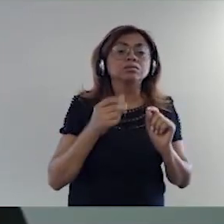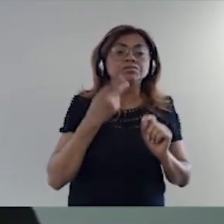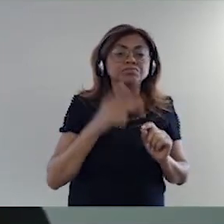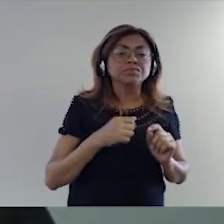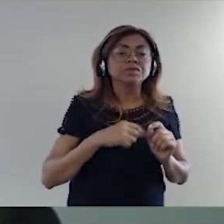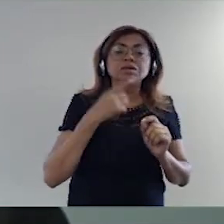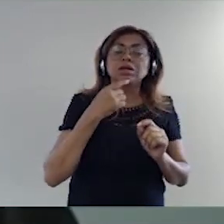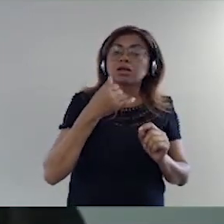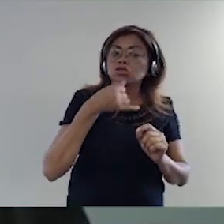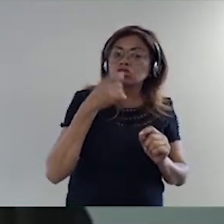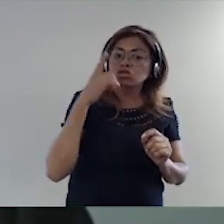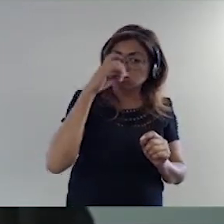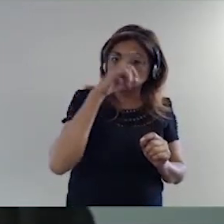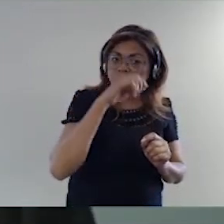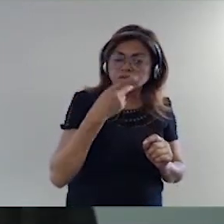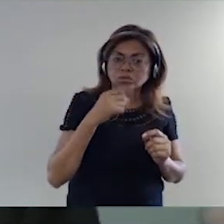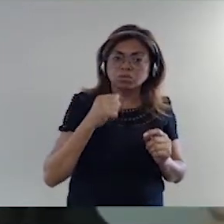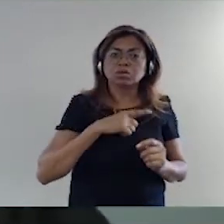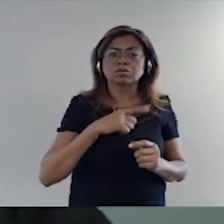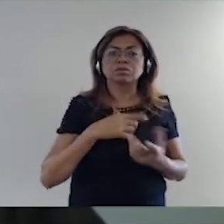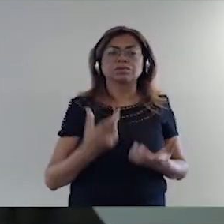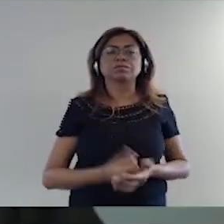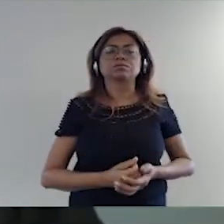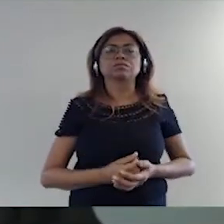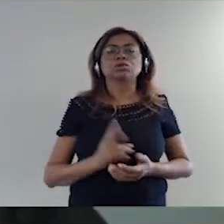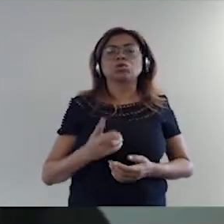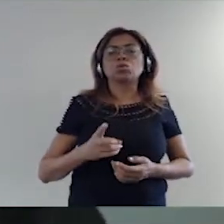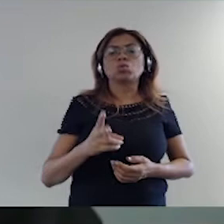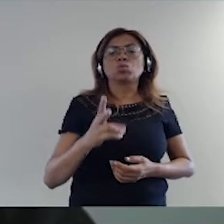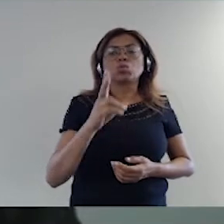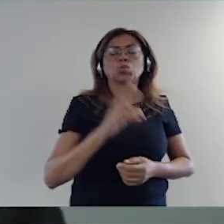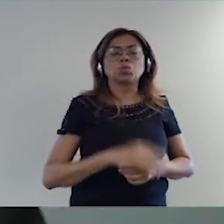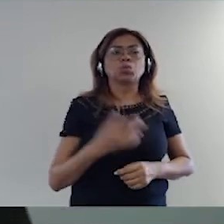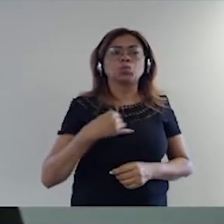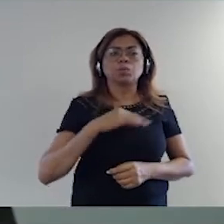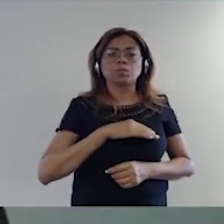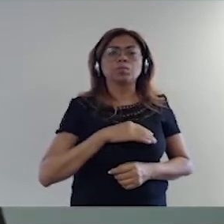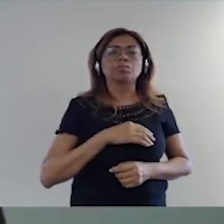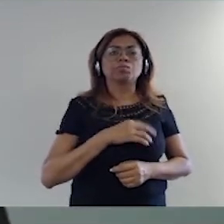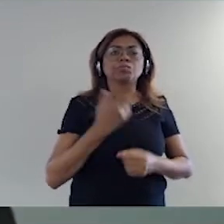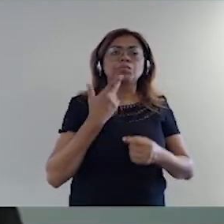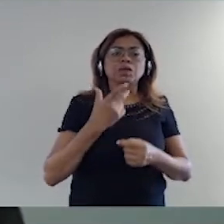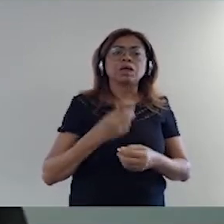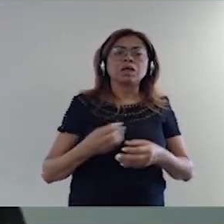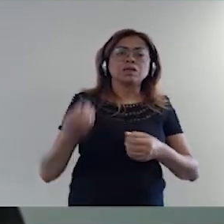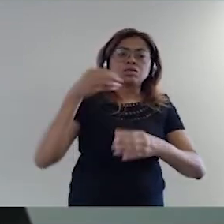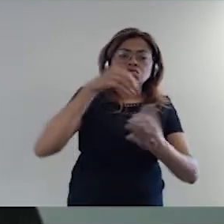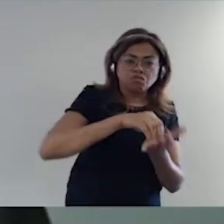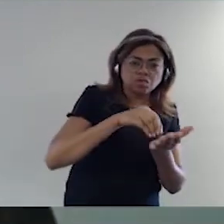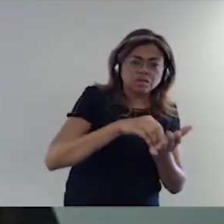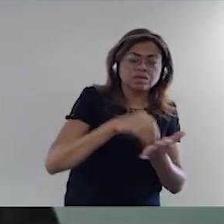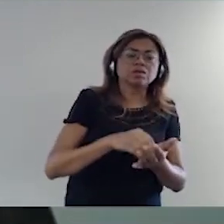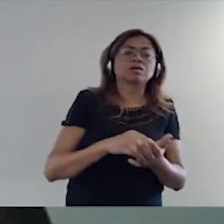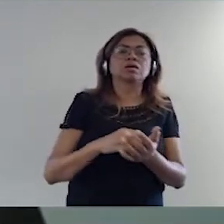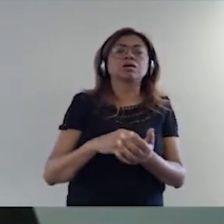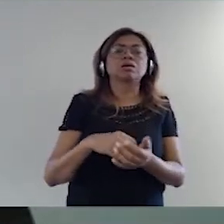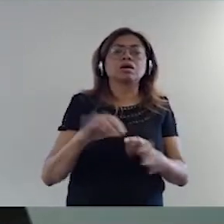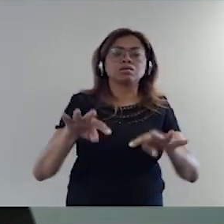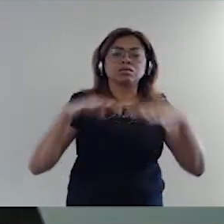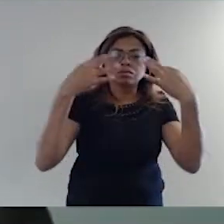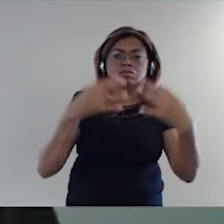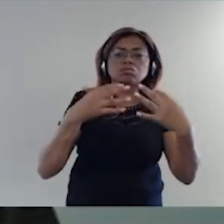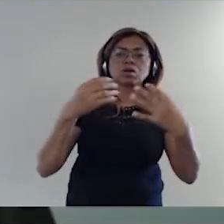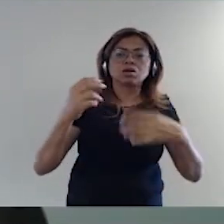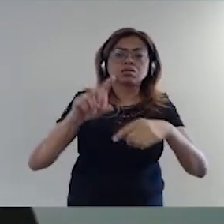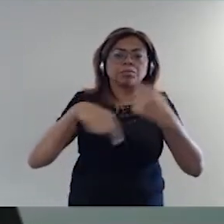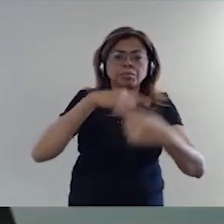essa dificuldade em se dar continuidade à implantação dessas audiências mistas, né, com todos os cuidados, com